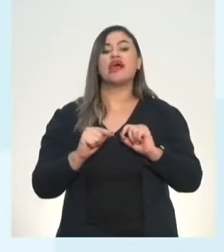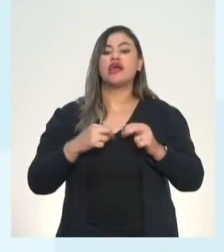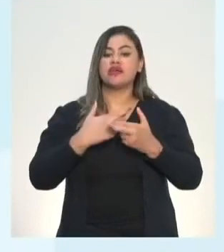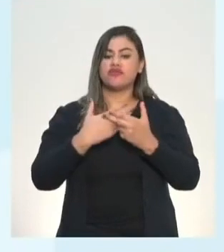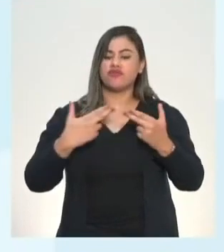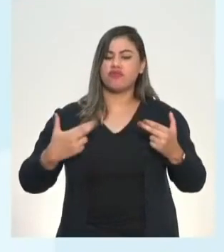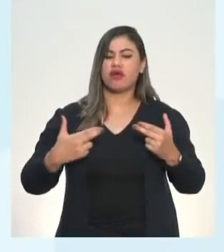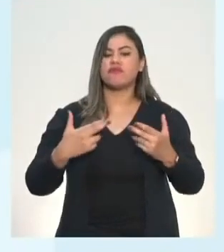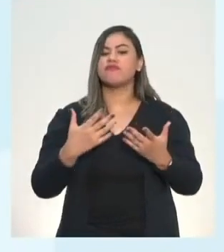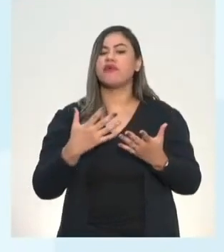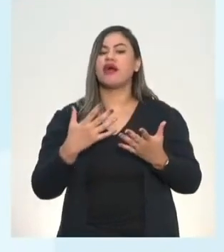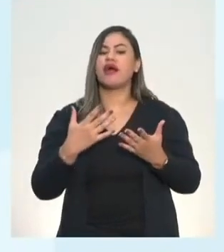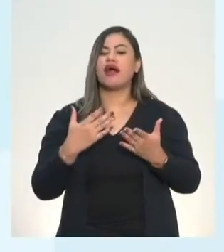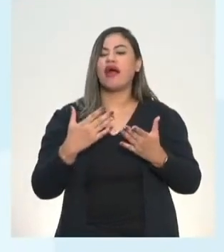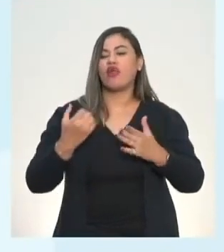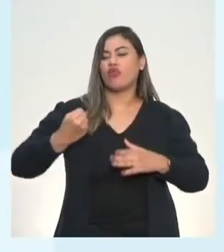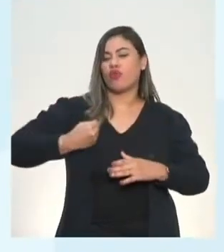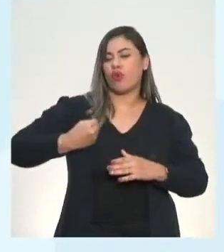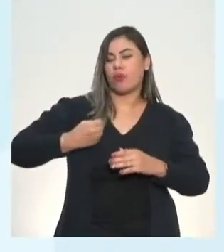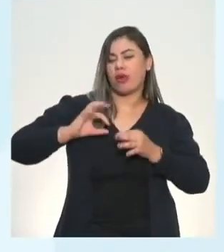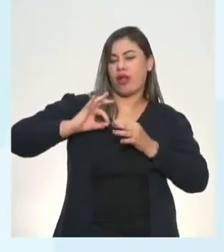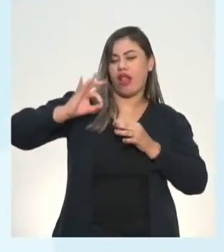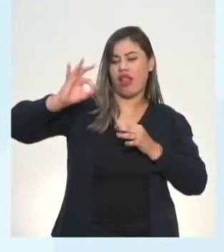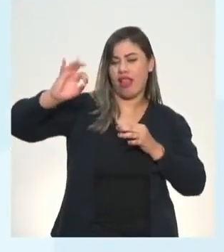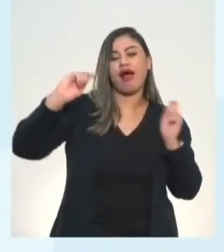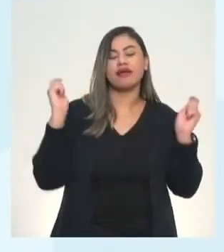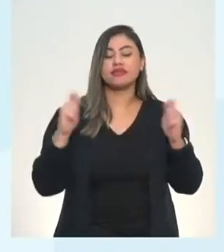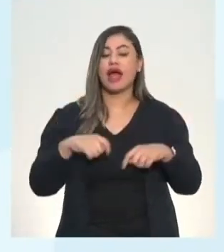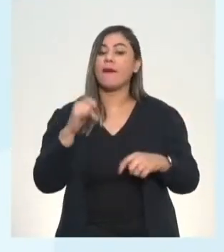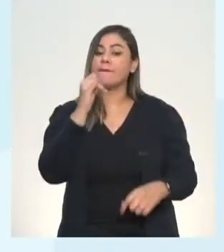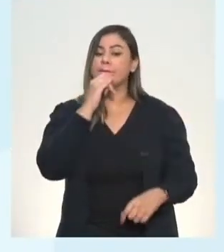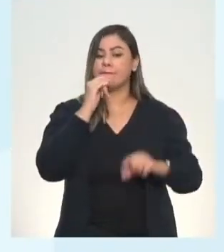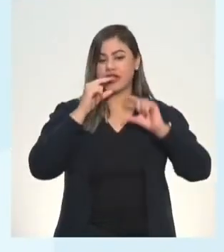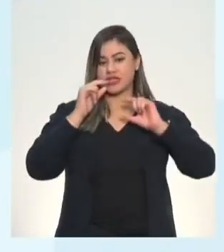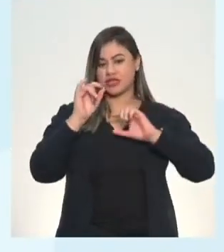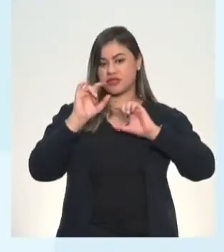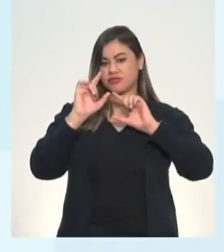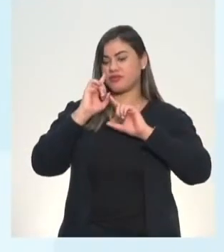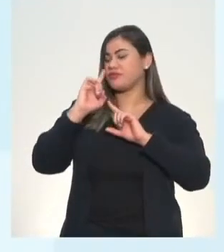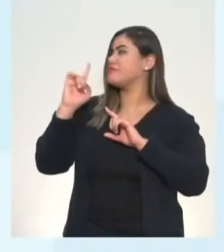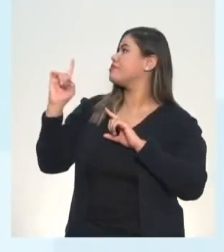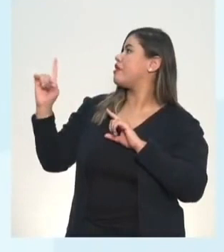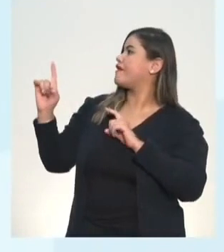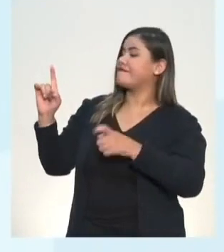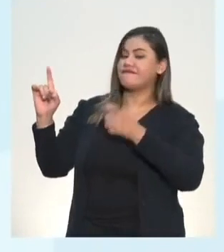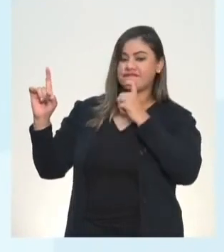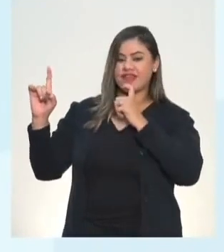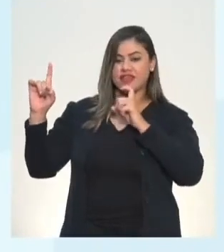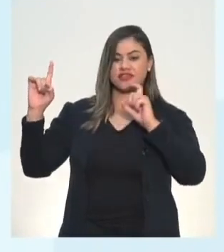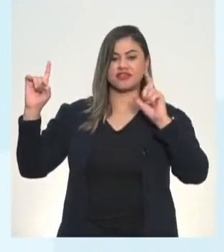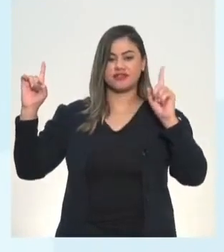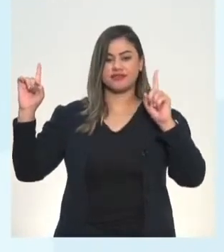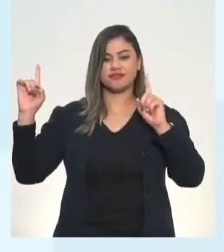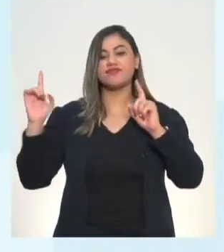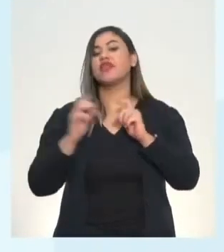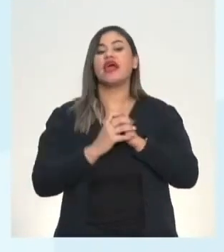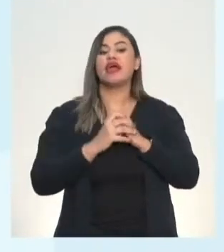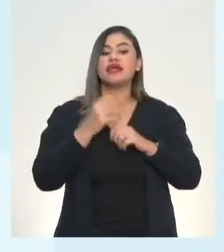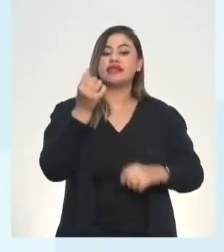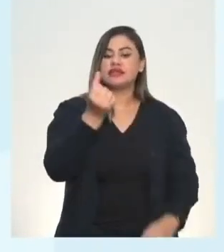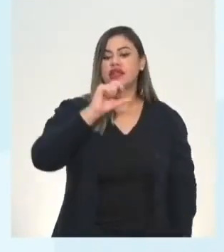dessa sequência, até aqueles mais distantes. Observe a seguinte sequência numérica: